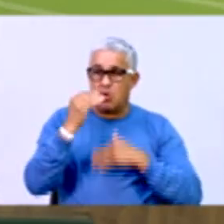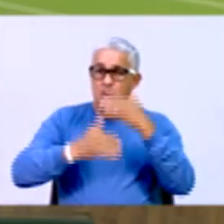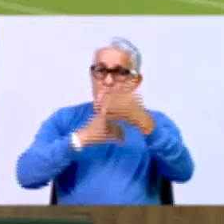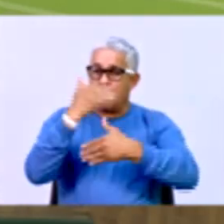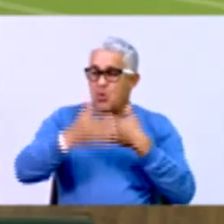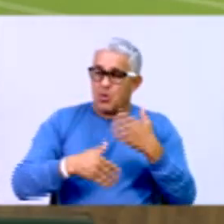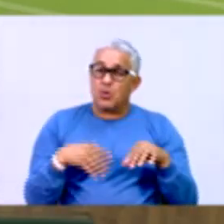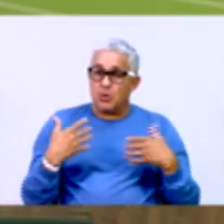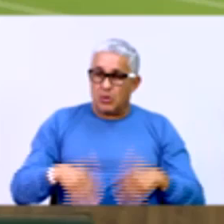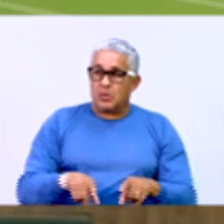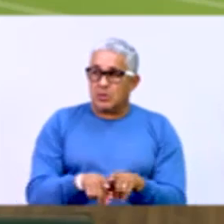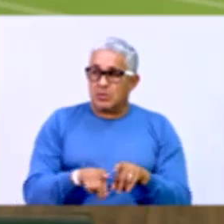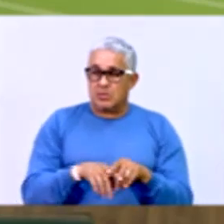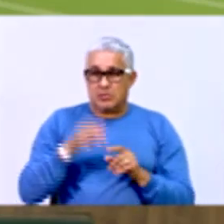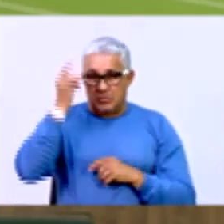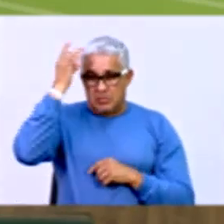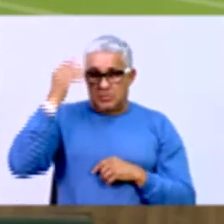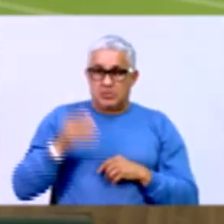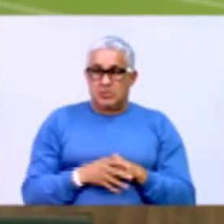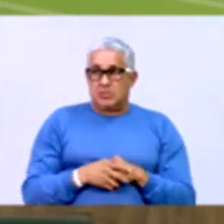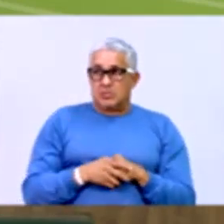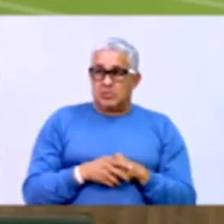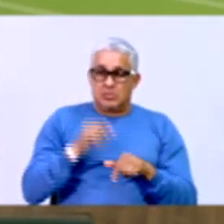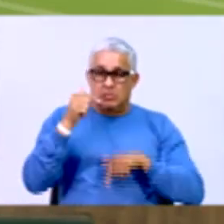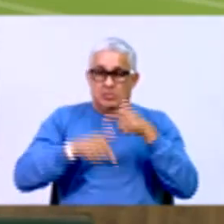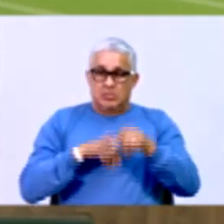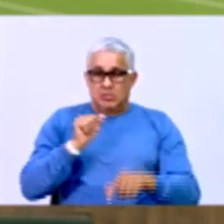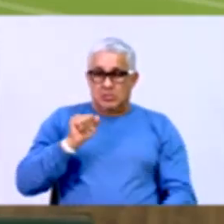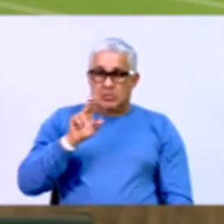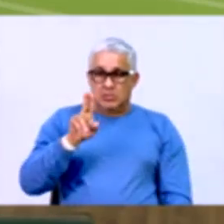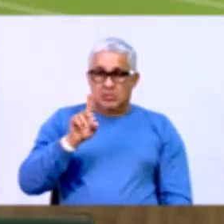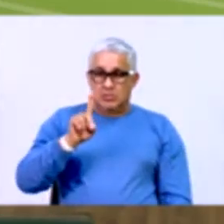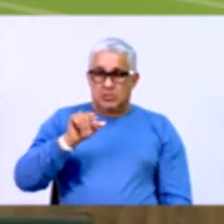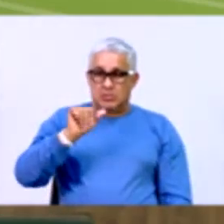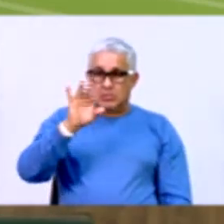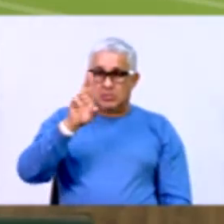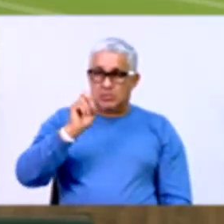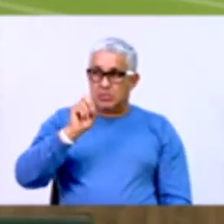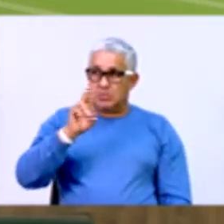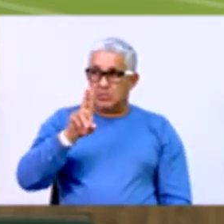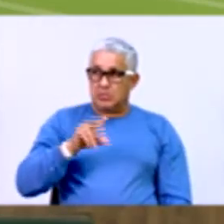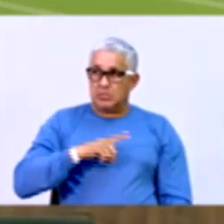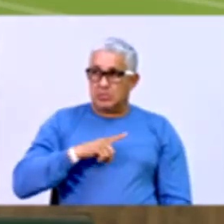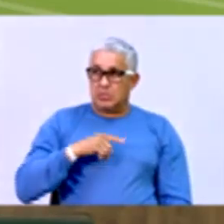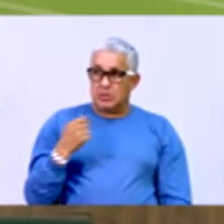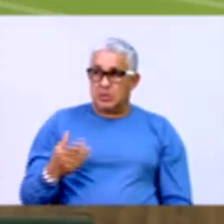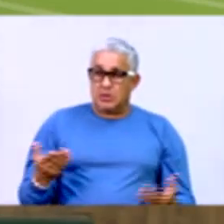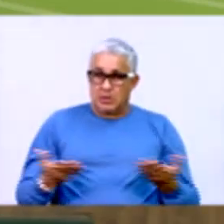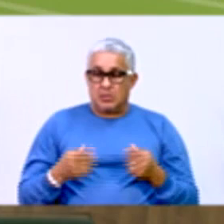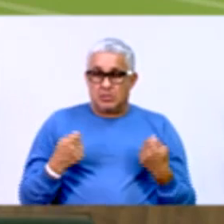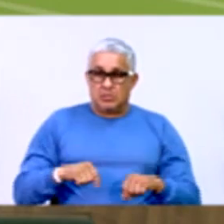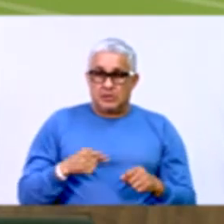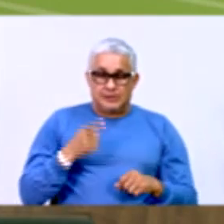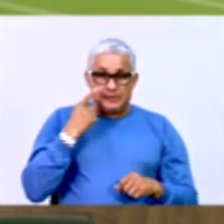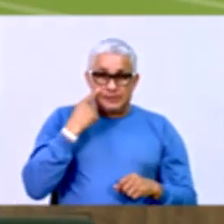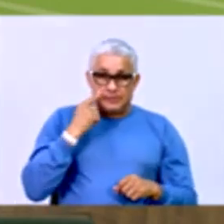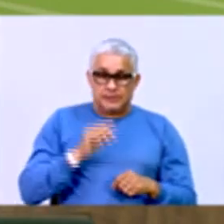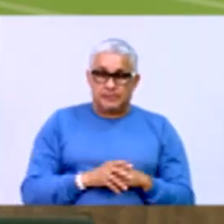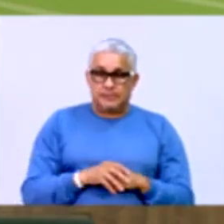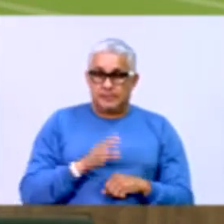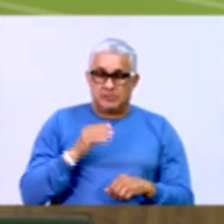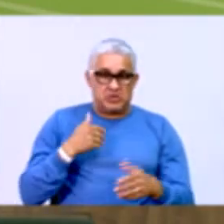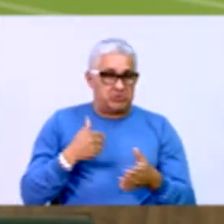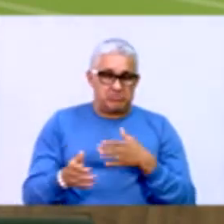né? E facilitou bastante o trabalho dos auditores. Lógico, os auditores agora têm que estar mais ainda, seja em qualquer